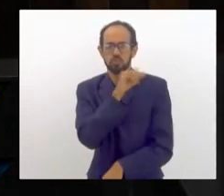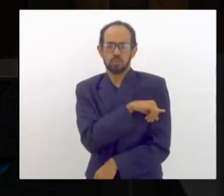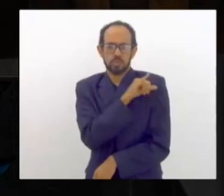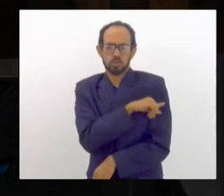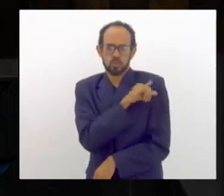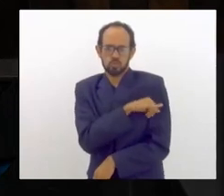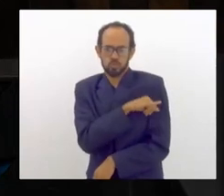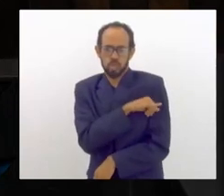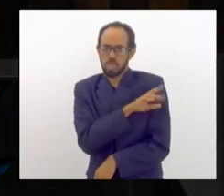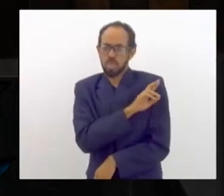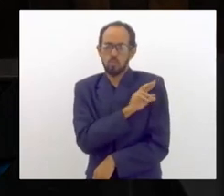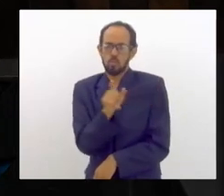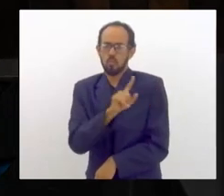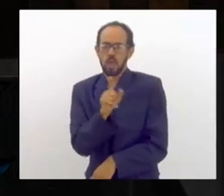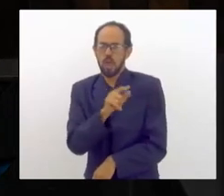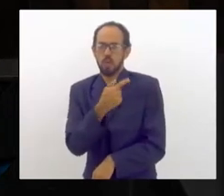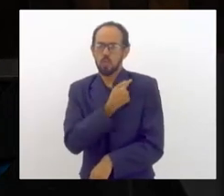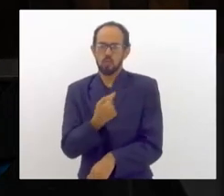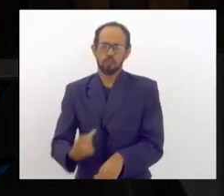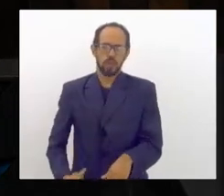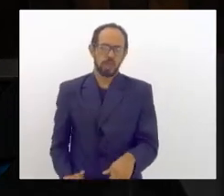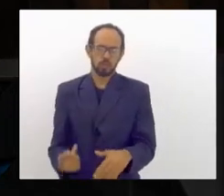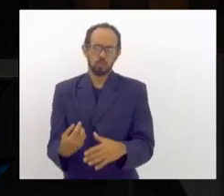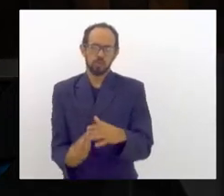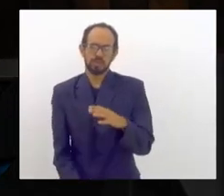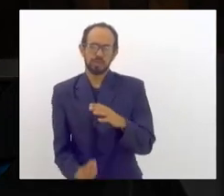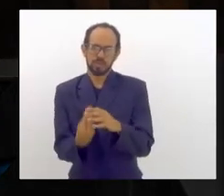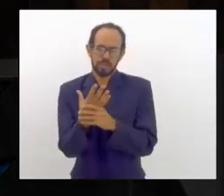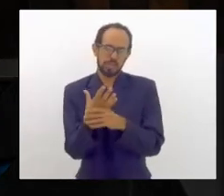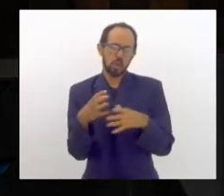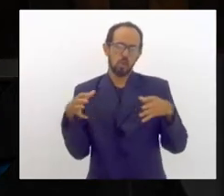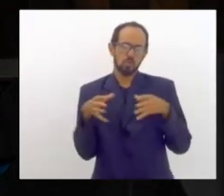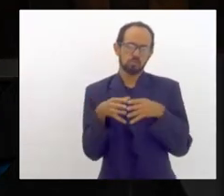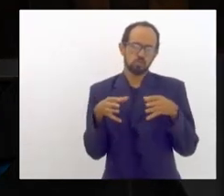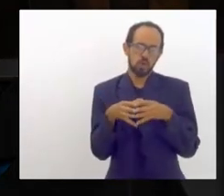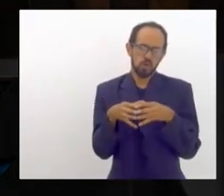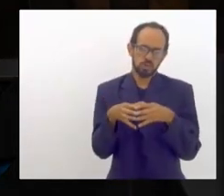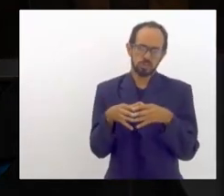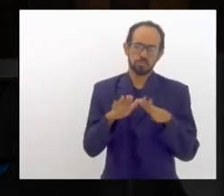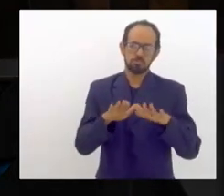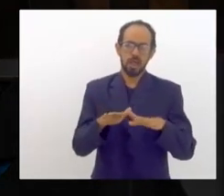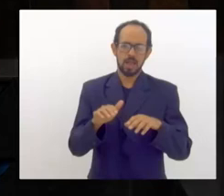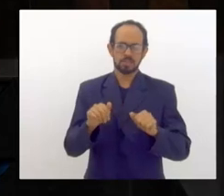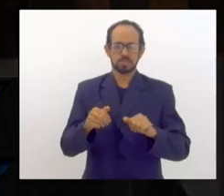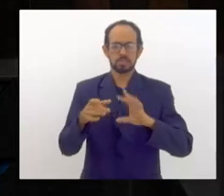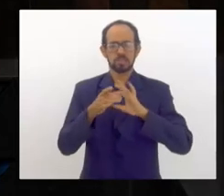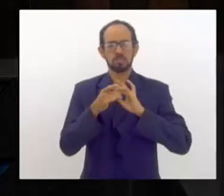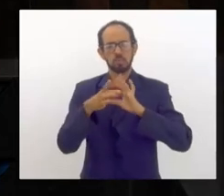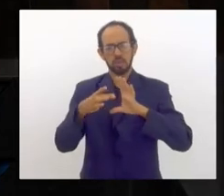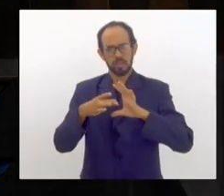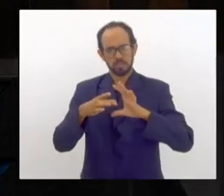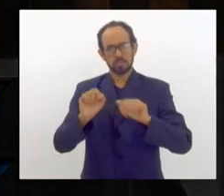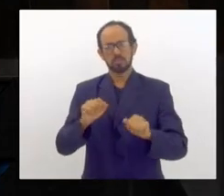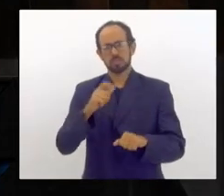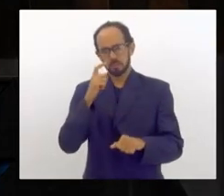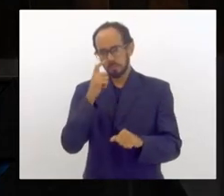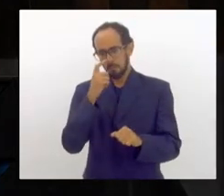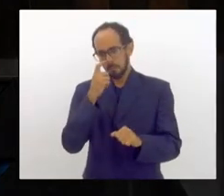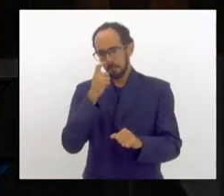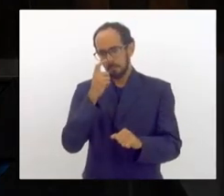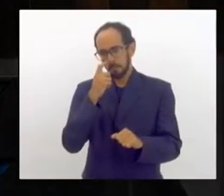quem nomeia comissões, que tampouco interfere nas comissões, mas no regime democrático de direito, no